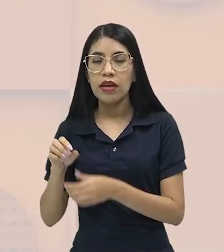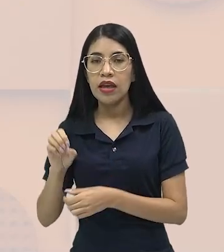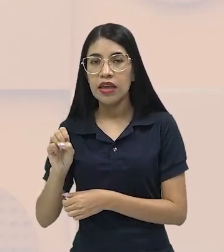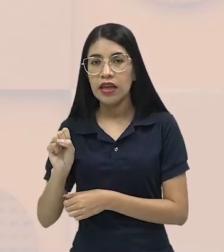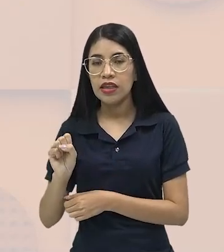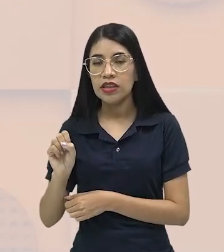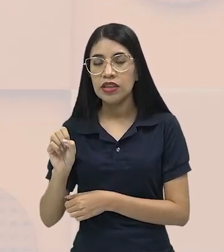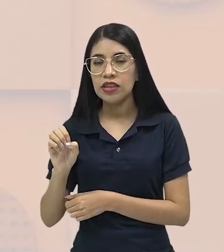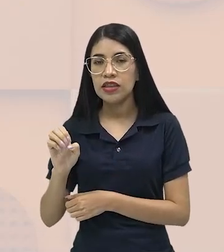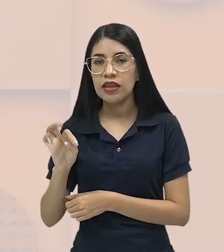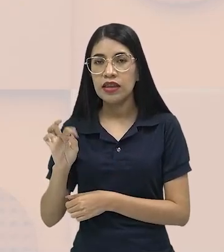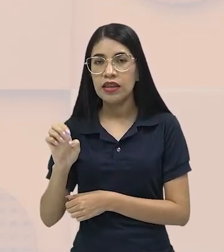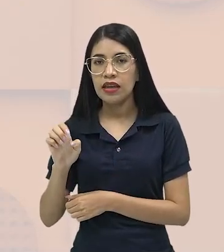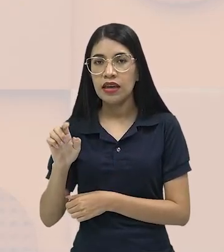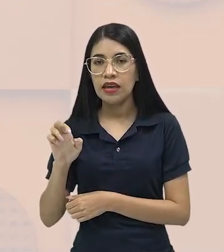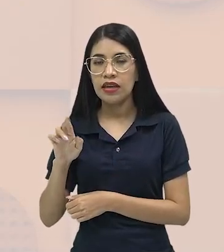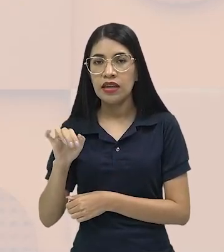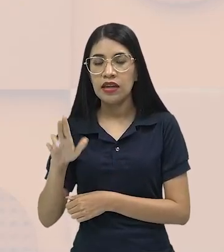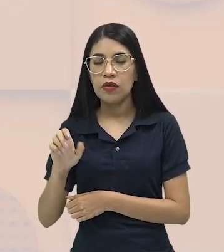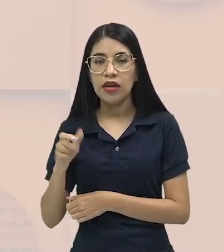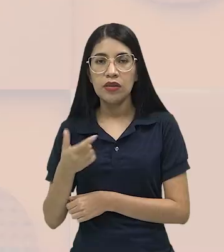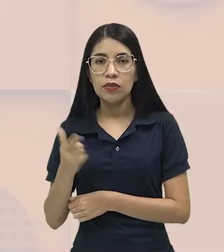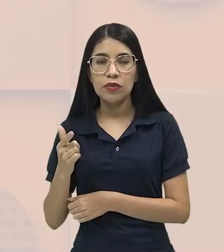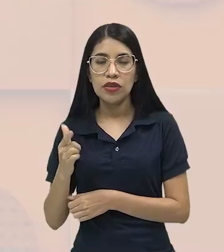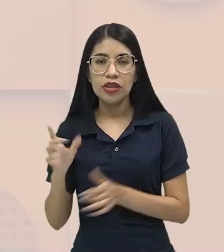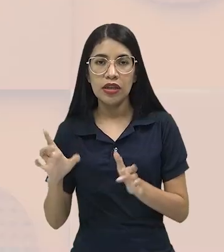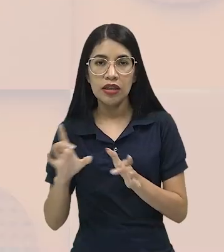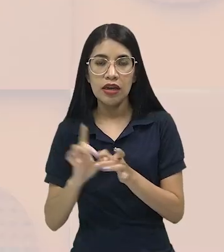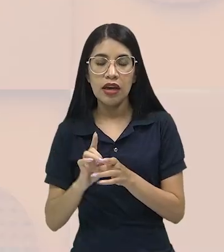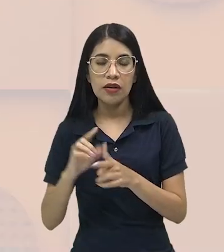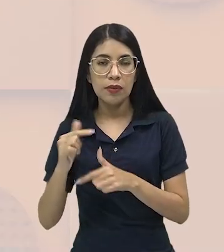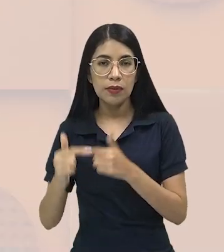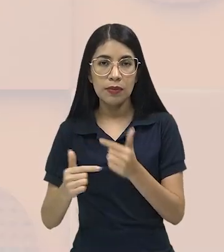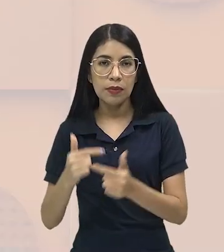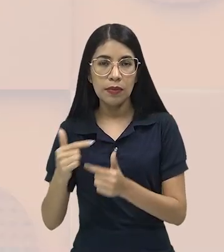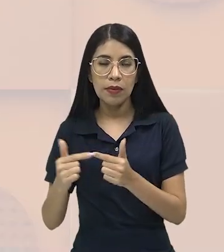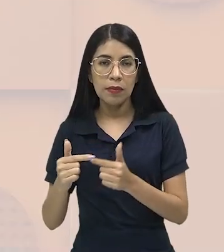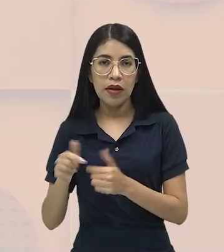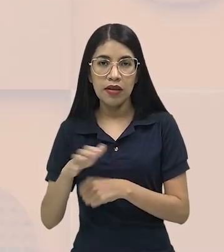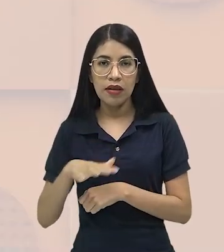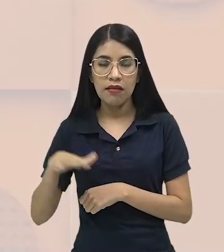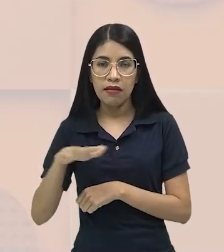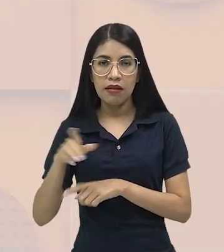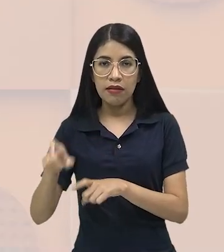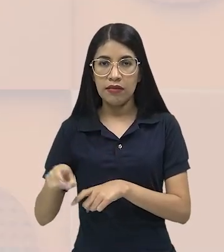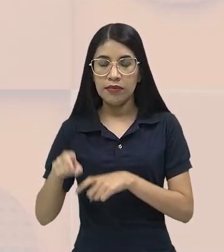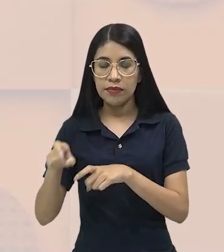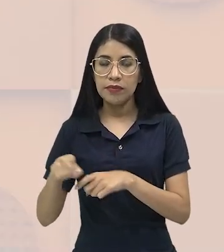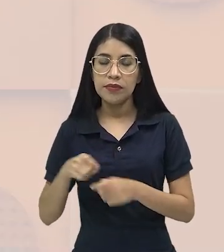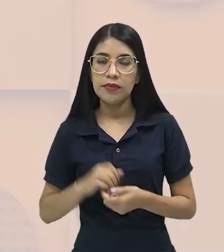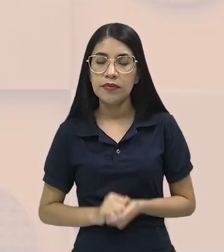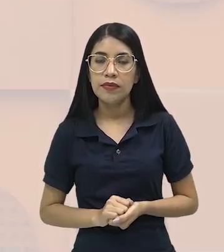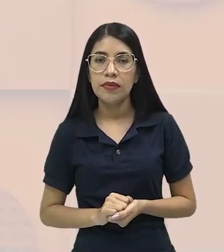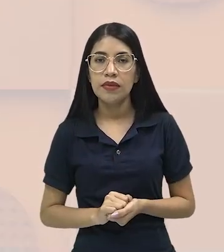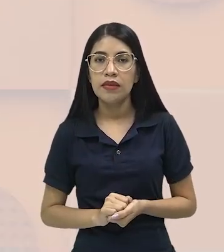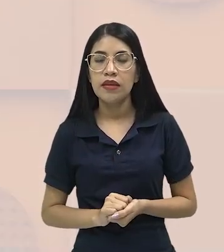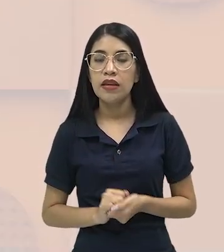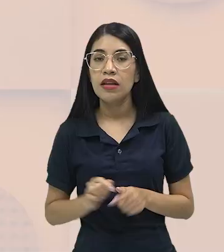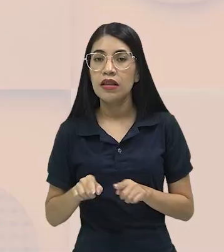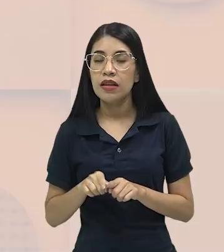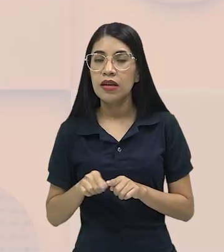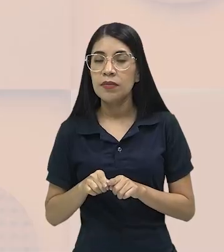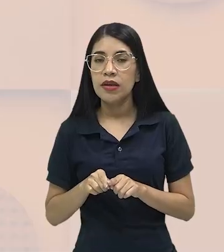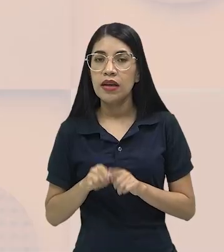seja, a classe daqueles que não estavam ligados a atividades agrícolas, tá? Vai ser muito